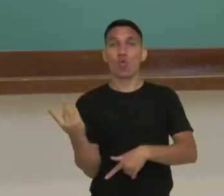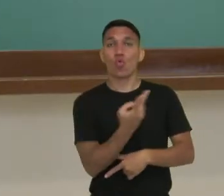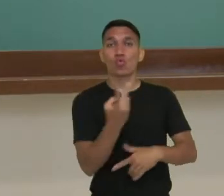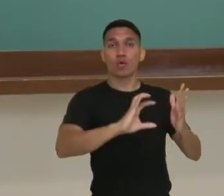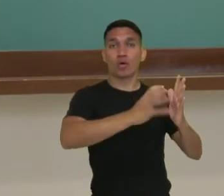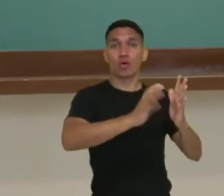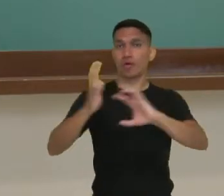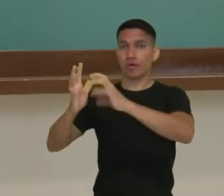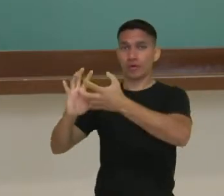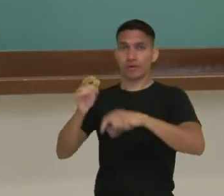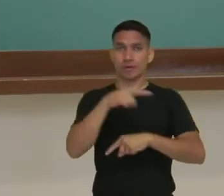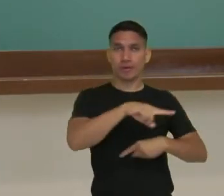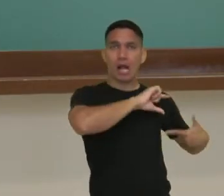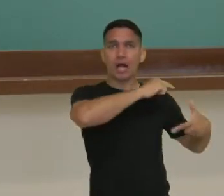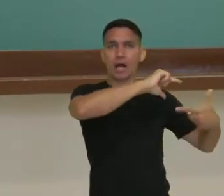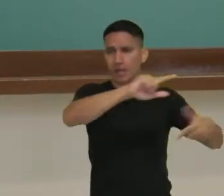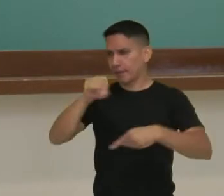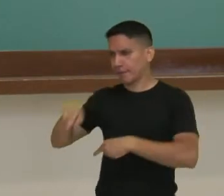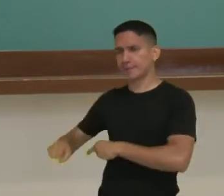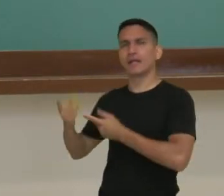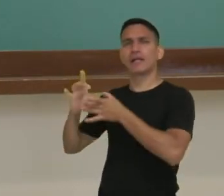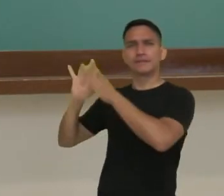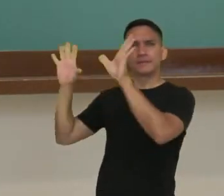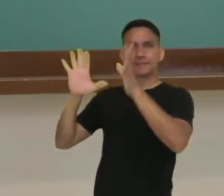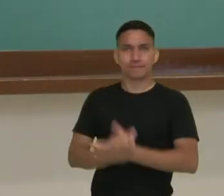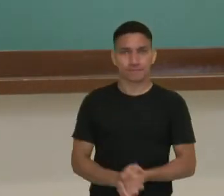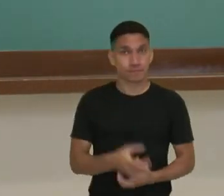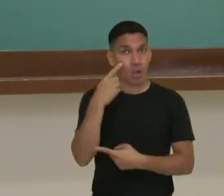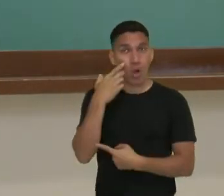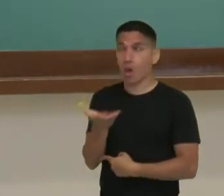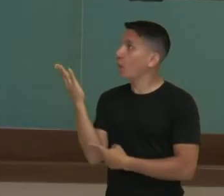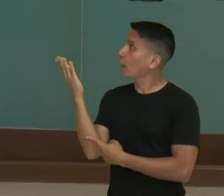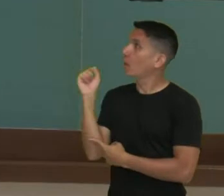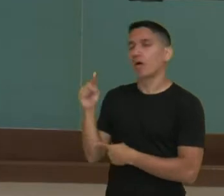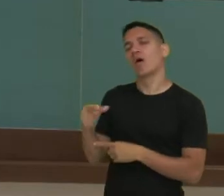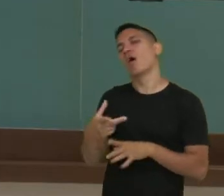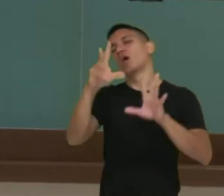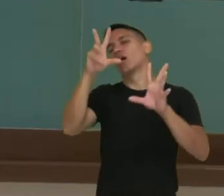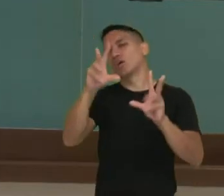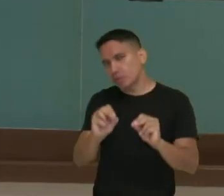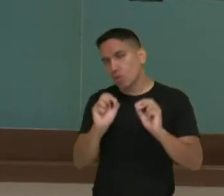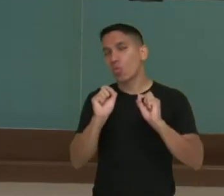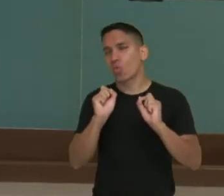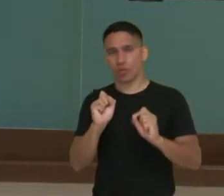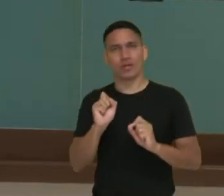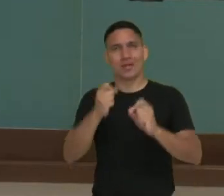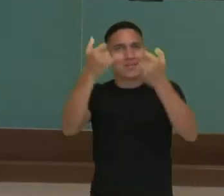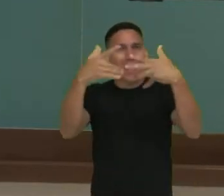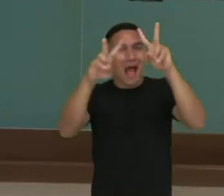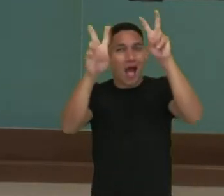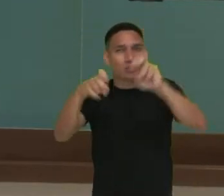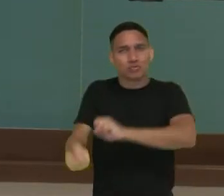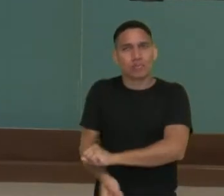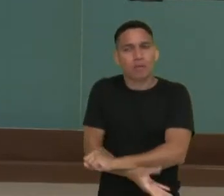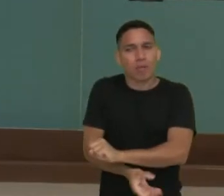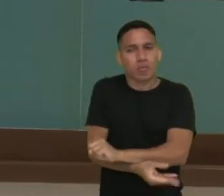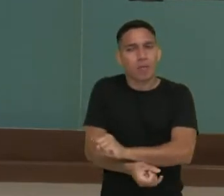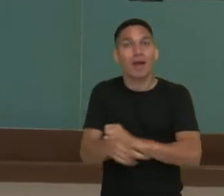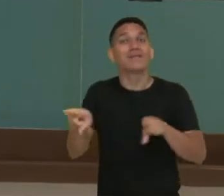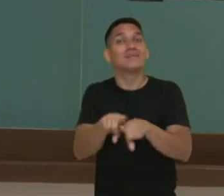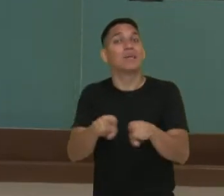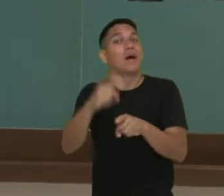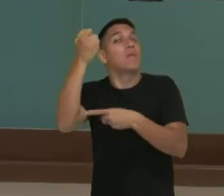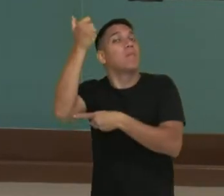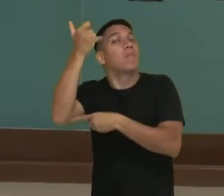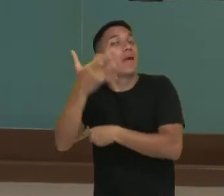conservador e o liberal. Bom, olha só, gente, a gente está falando de fraude para a gente também pensar um pouco como